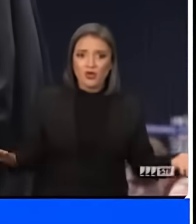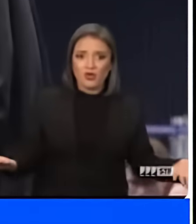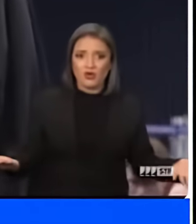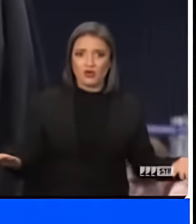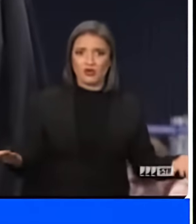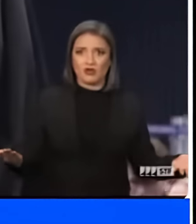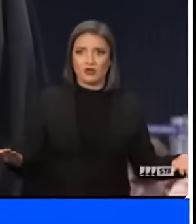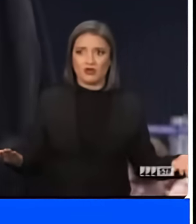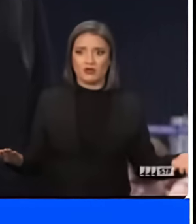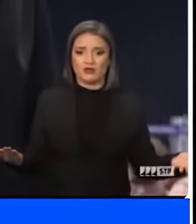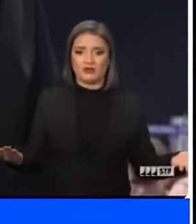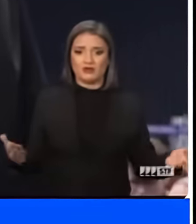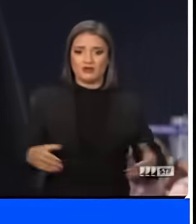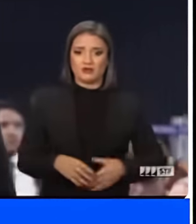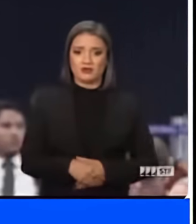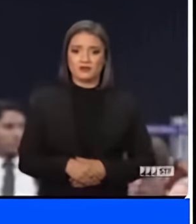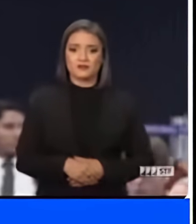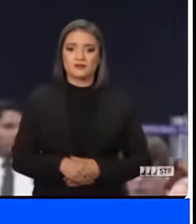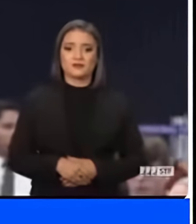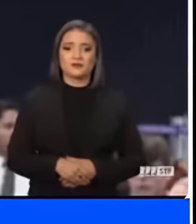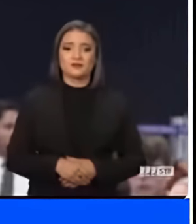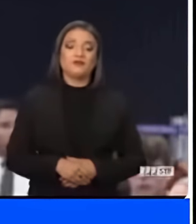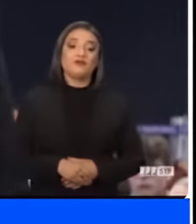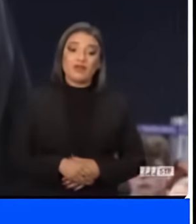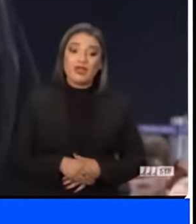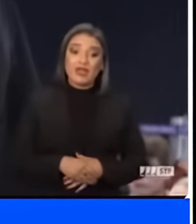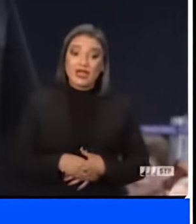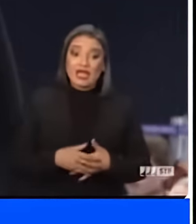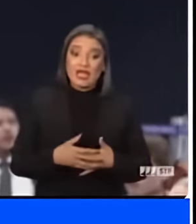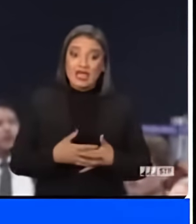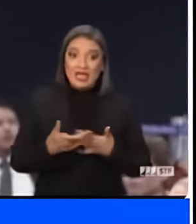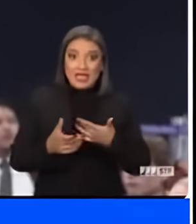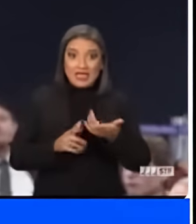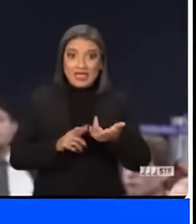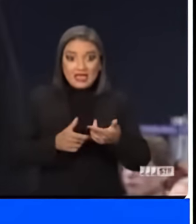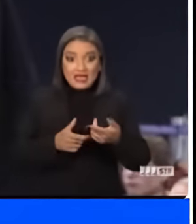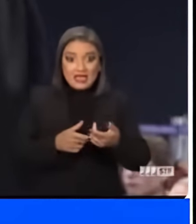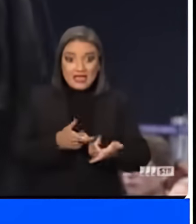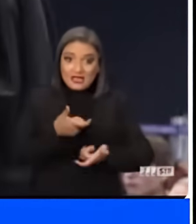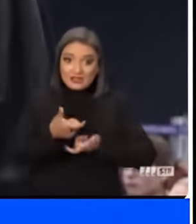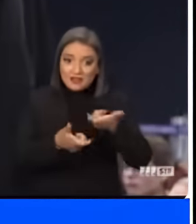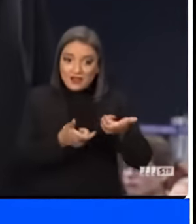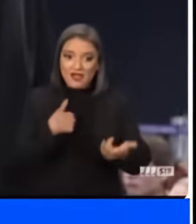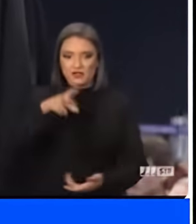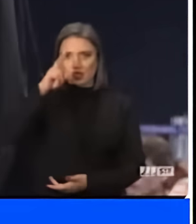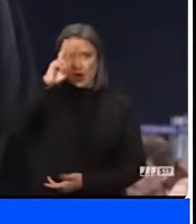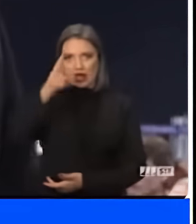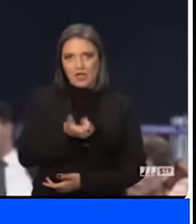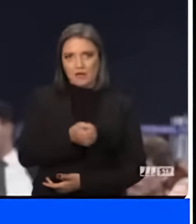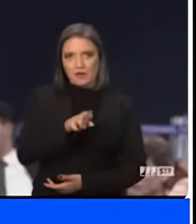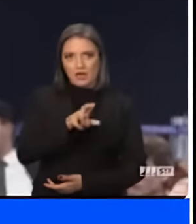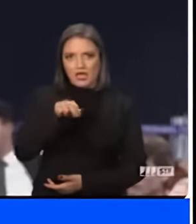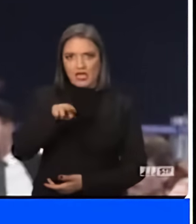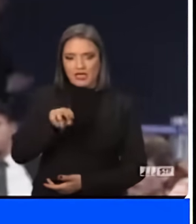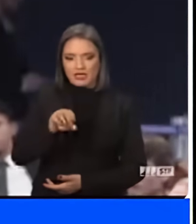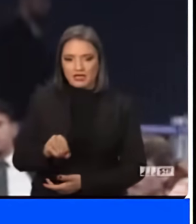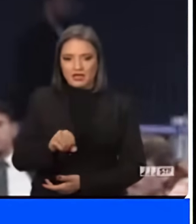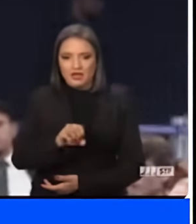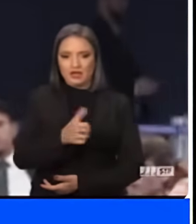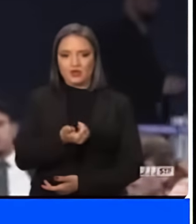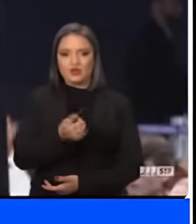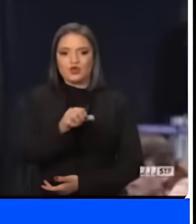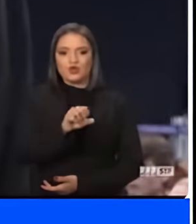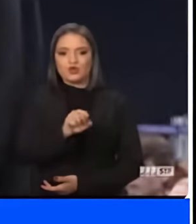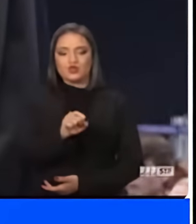Não. E as palavras, tem um vocábulo, eu lembro do Ariano Suassuna, calma lá, a palavra